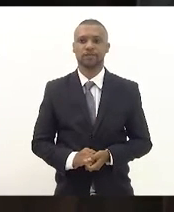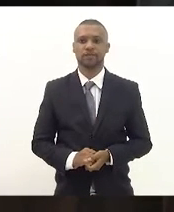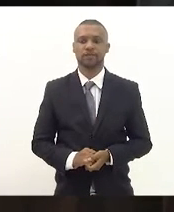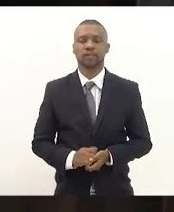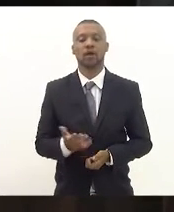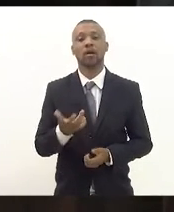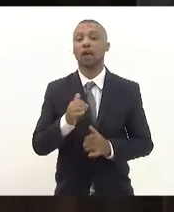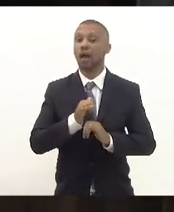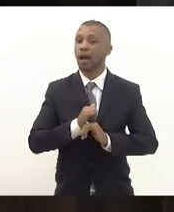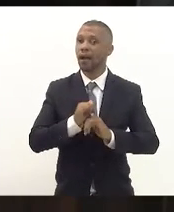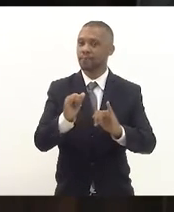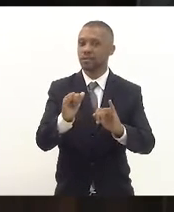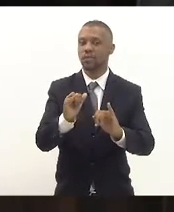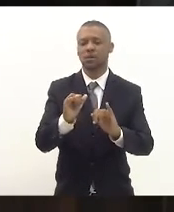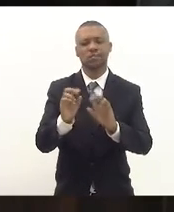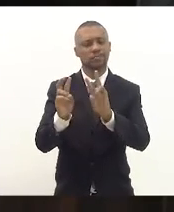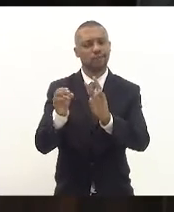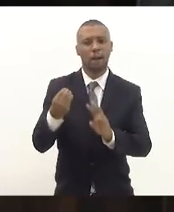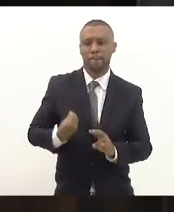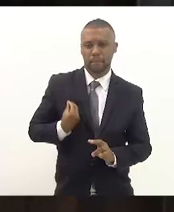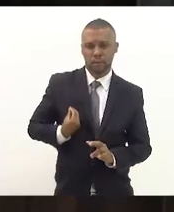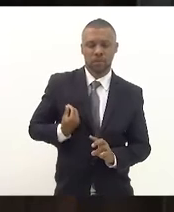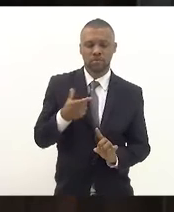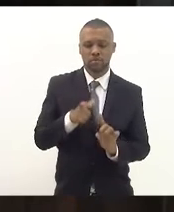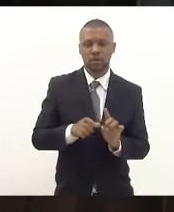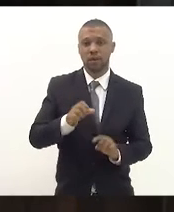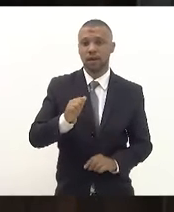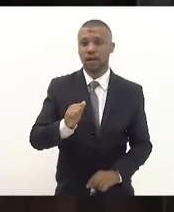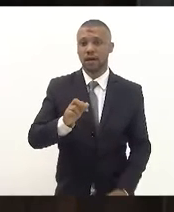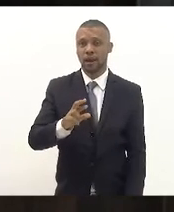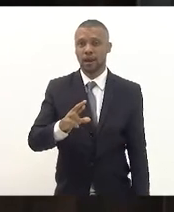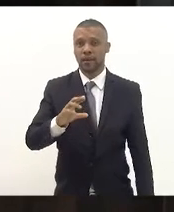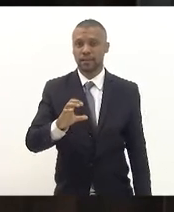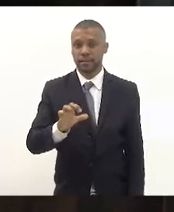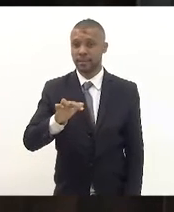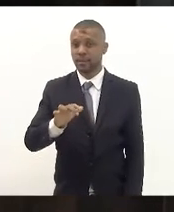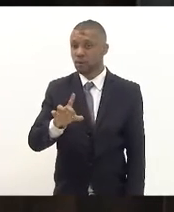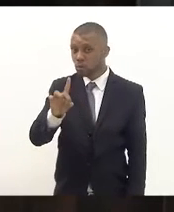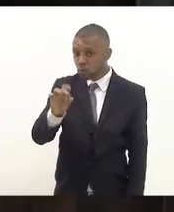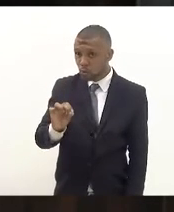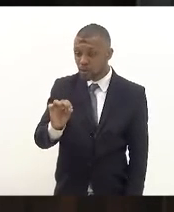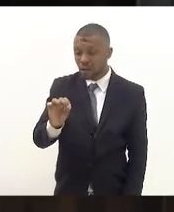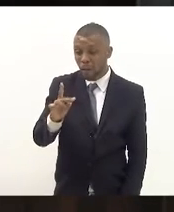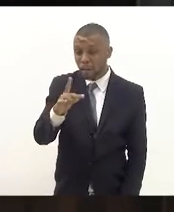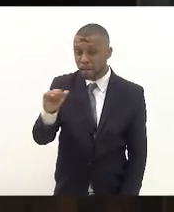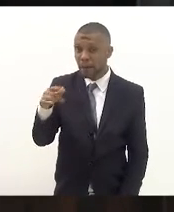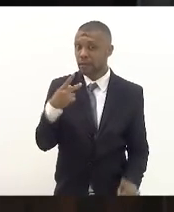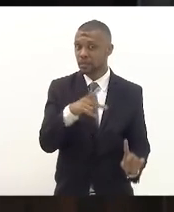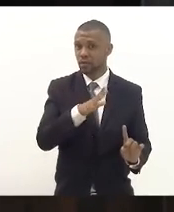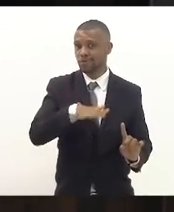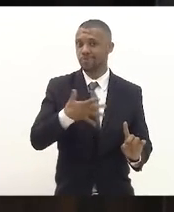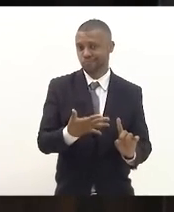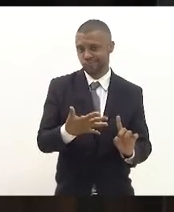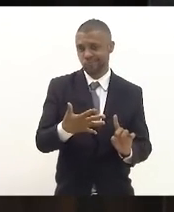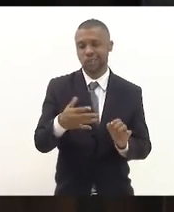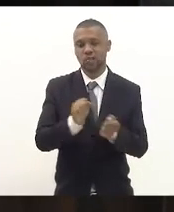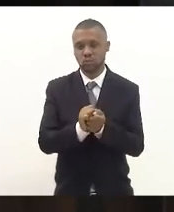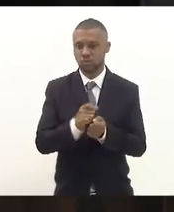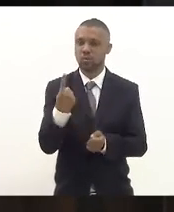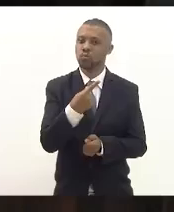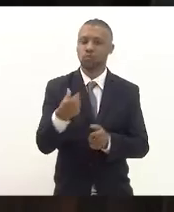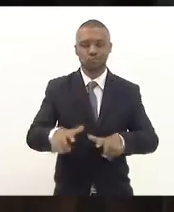registrar aqui a presença do Senhor cenildo Silva do Nascimento Pai do homenageado está aqui